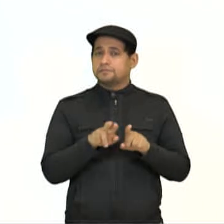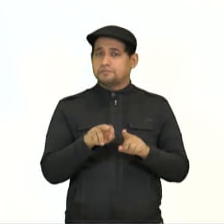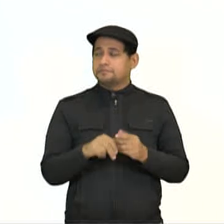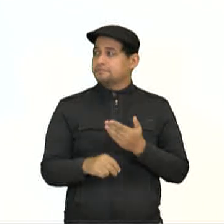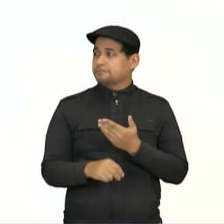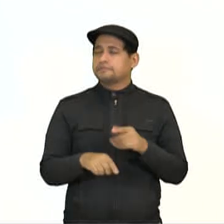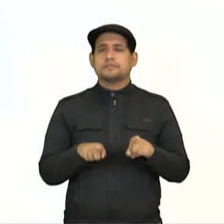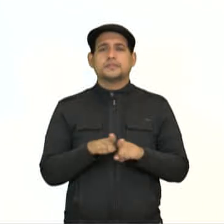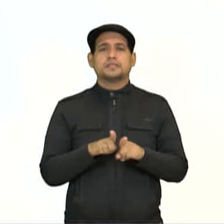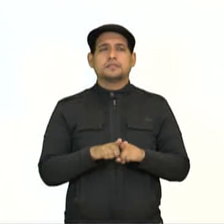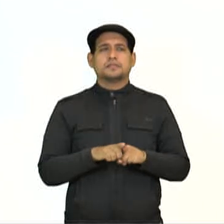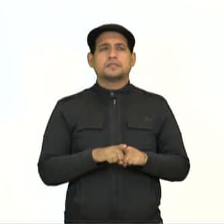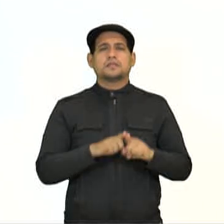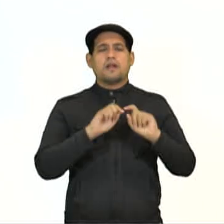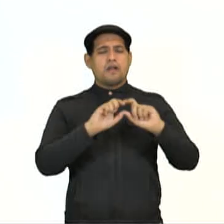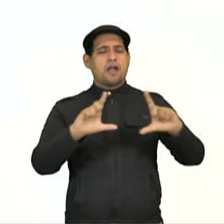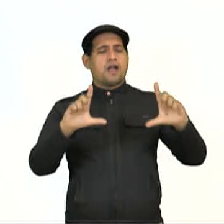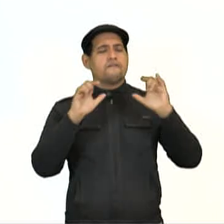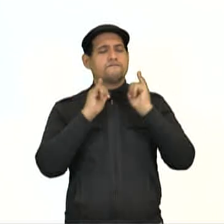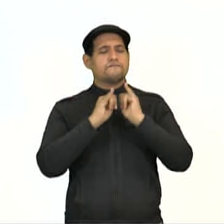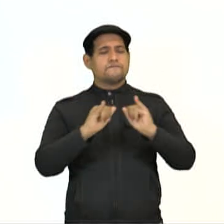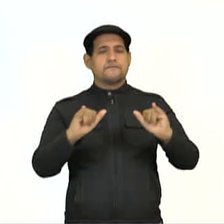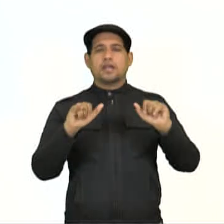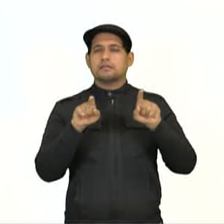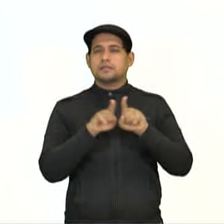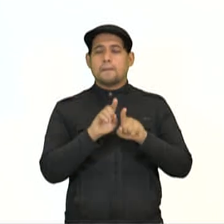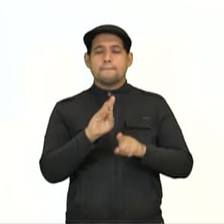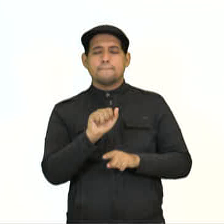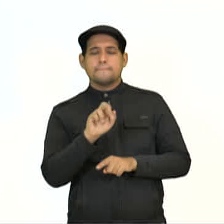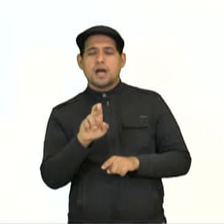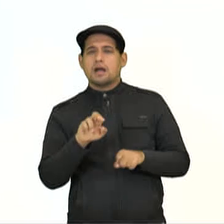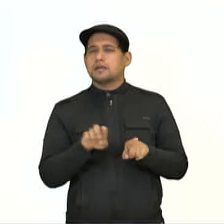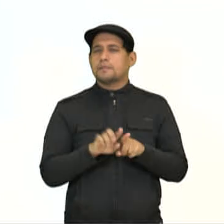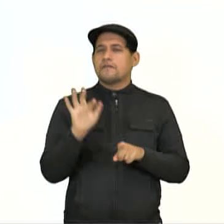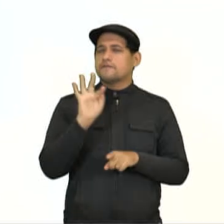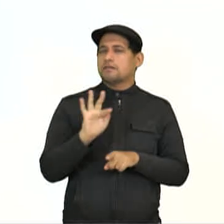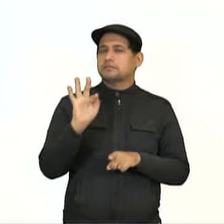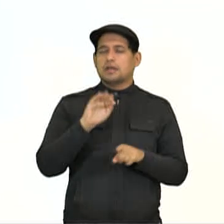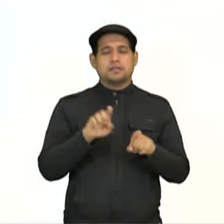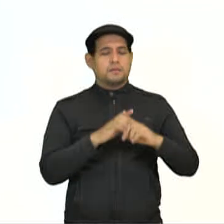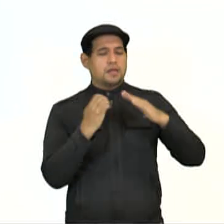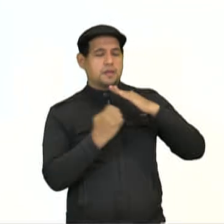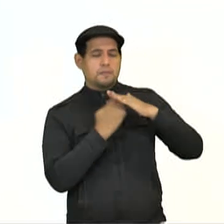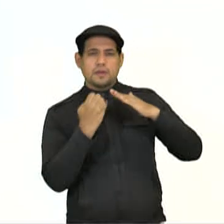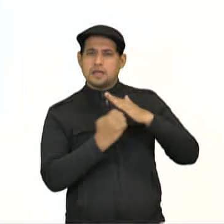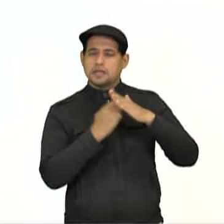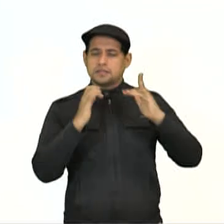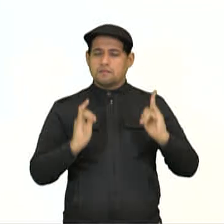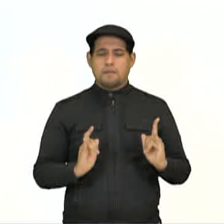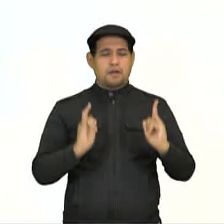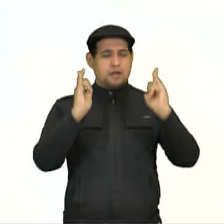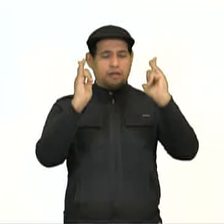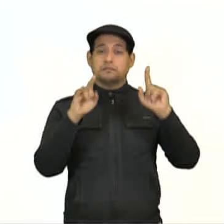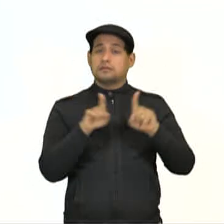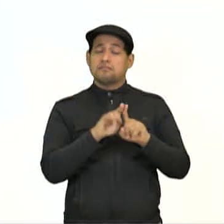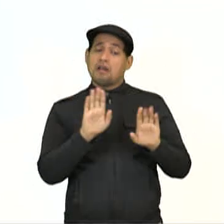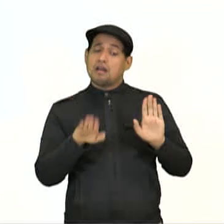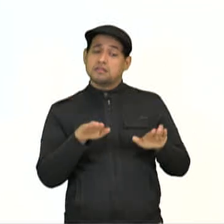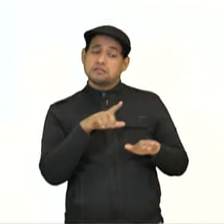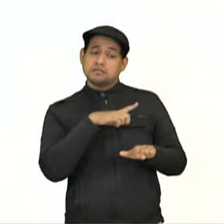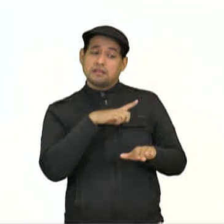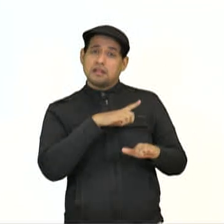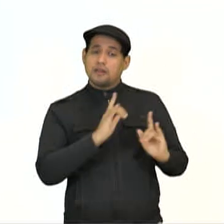desse, murais de avisos de bares, faculdades, empresas, no apartamento. Às vezes você está lá